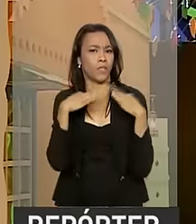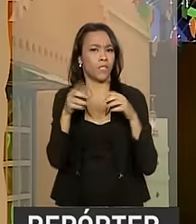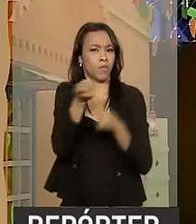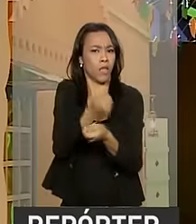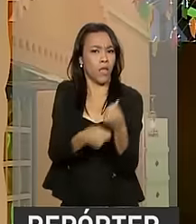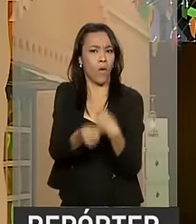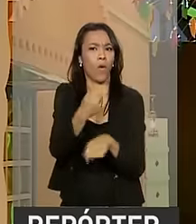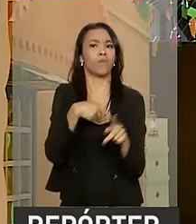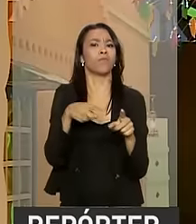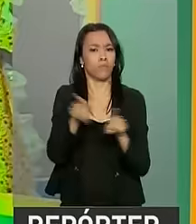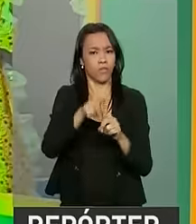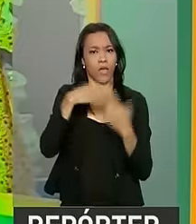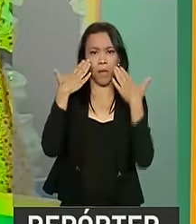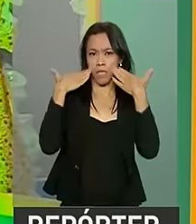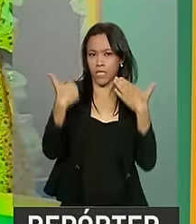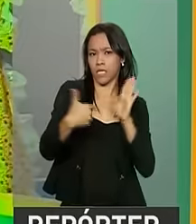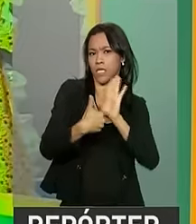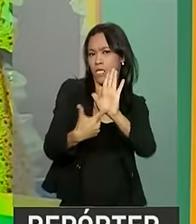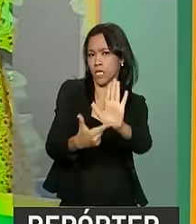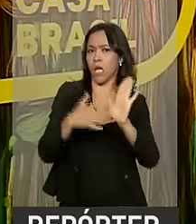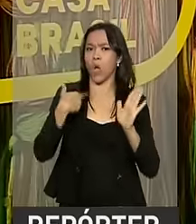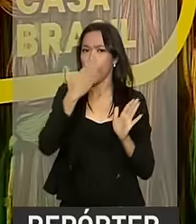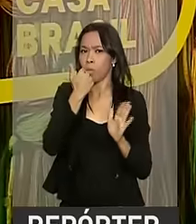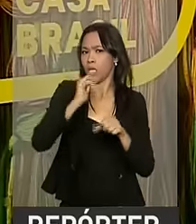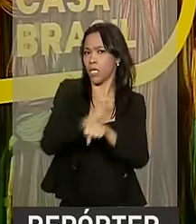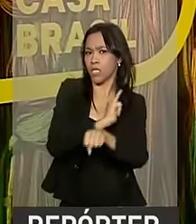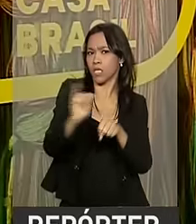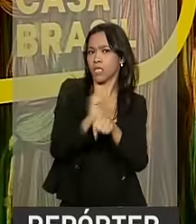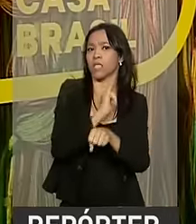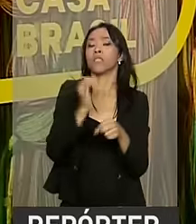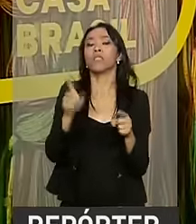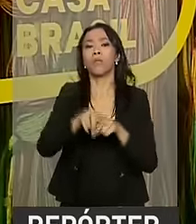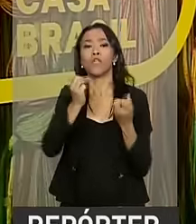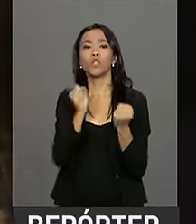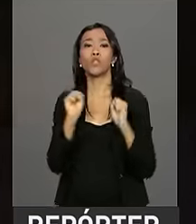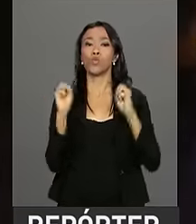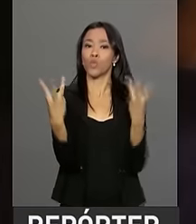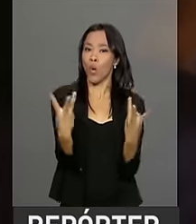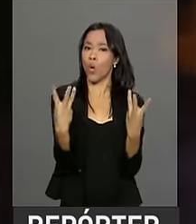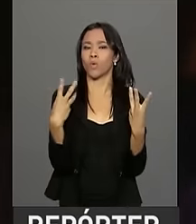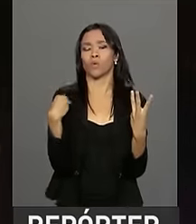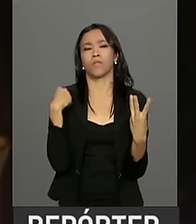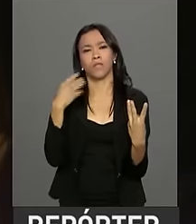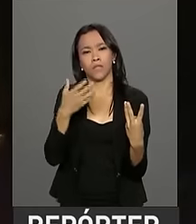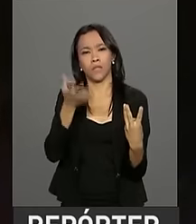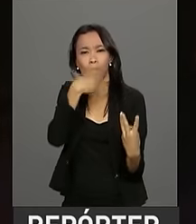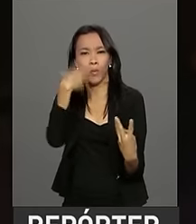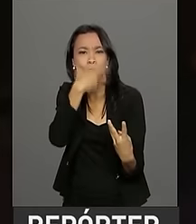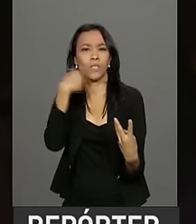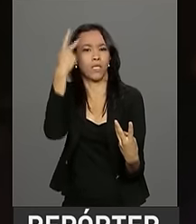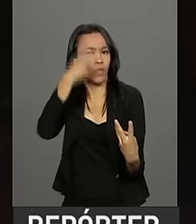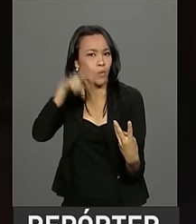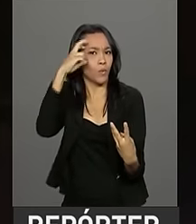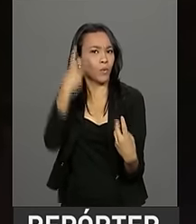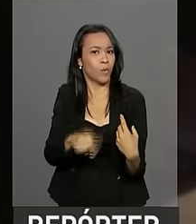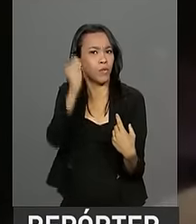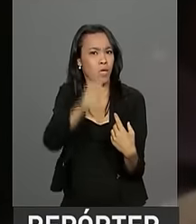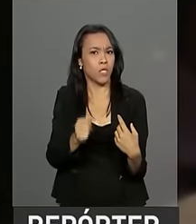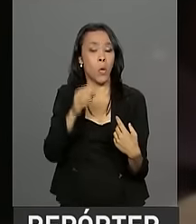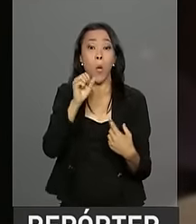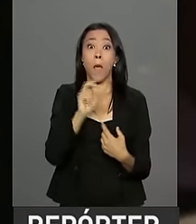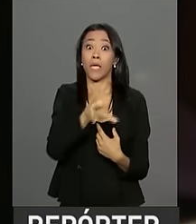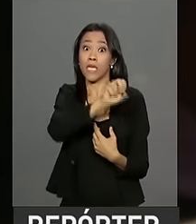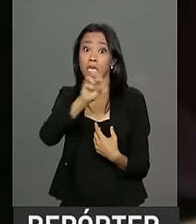negócios tiveram exposições eventos gastronomia típica e shows musicais dos ritmos brasileiros a marca de meio milhão de